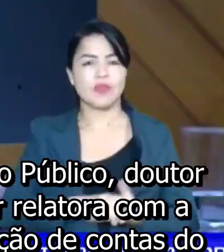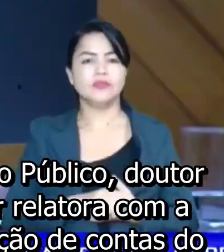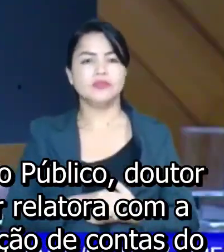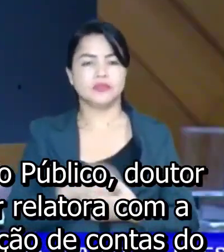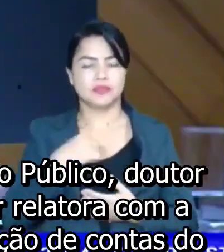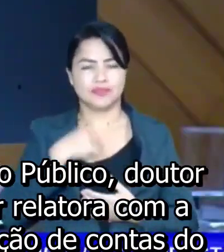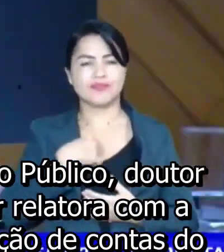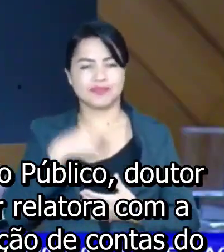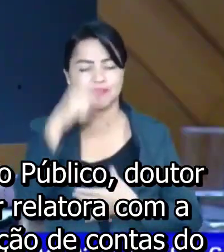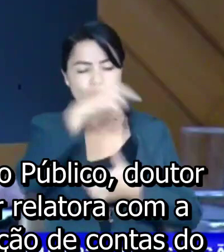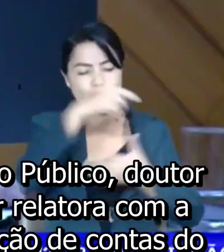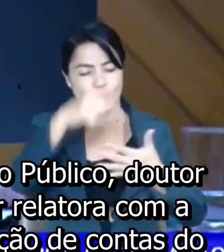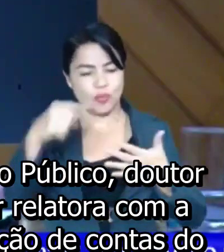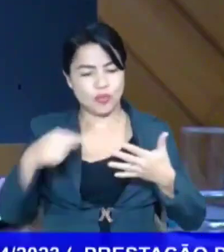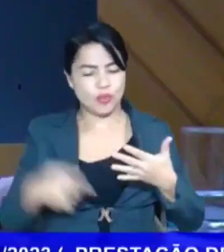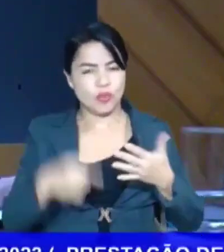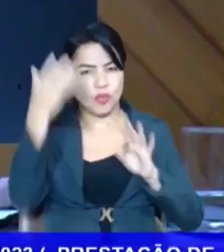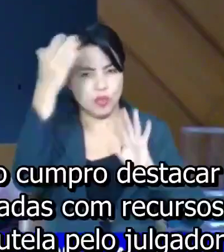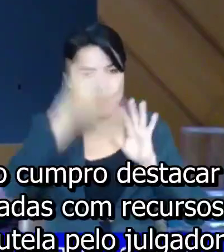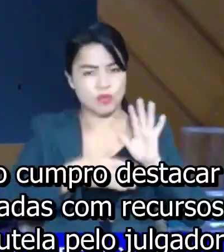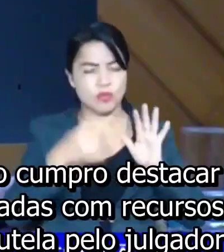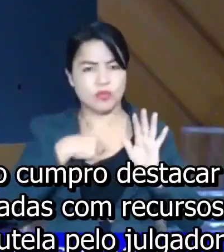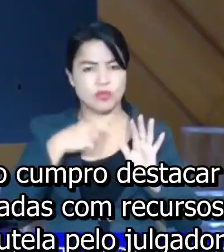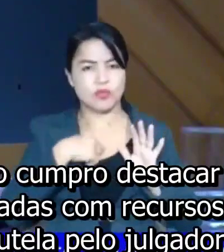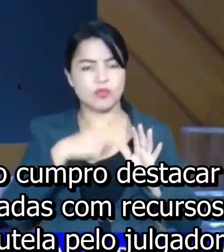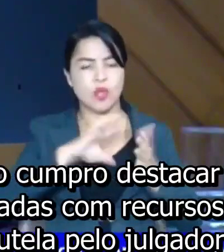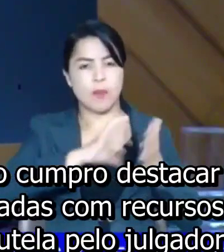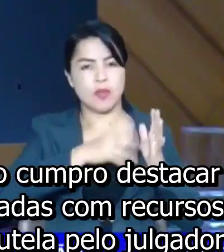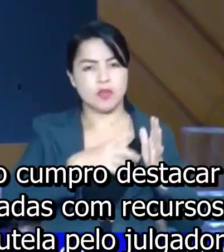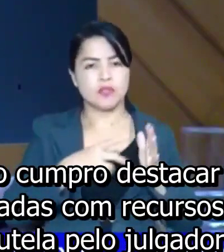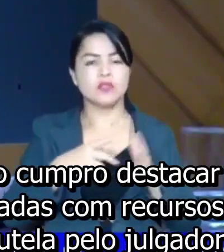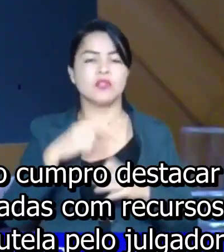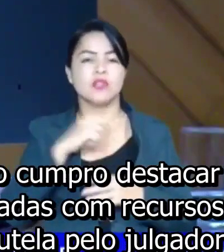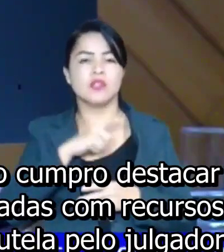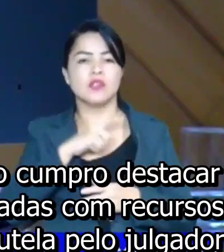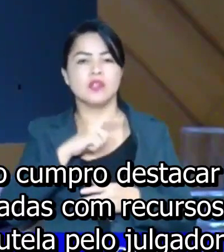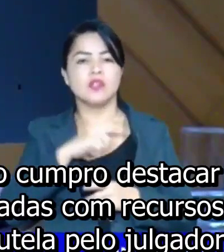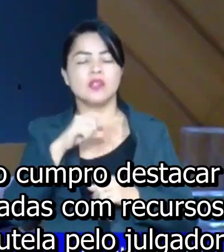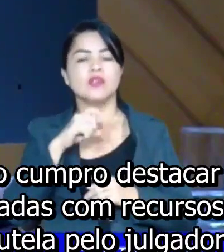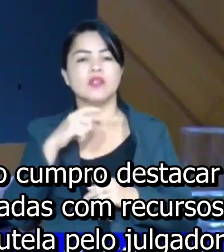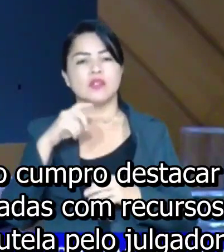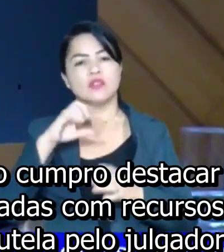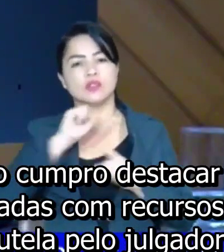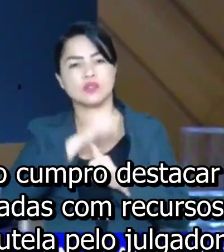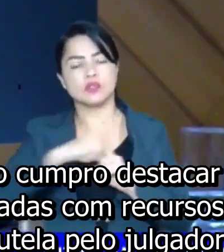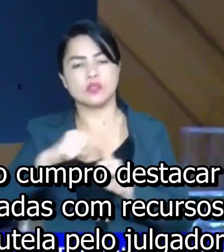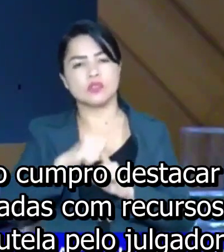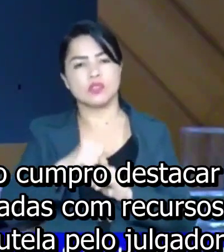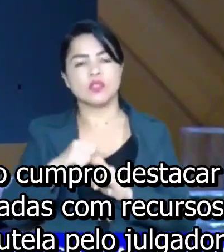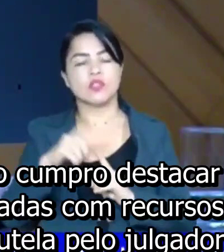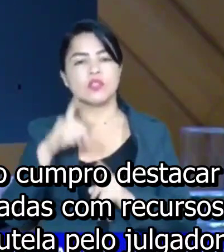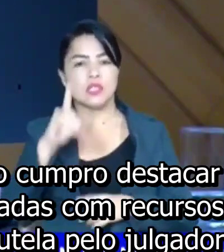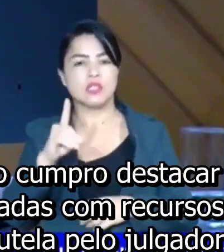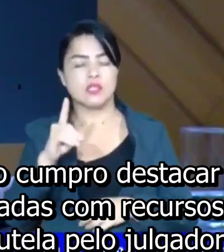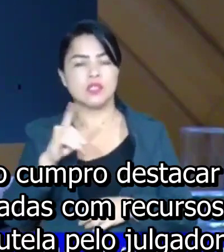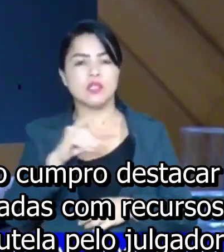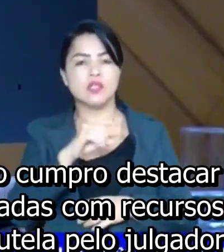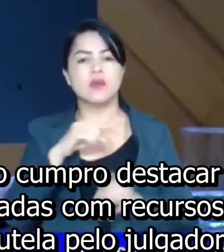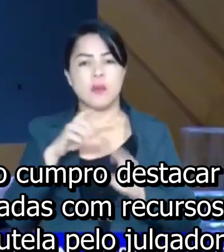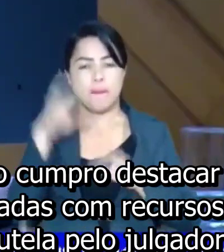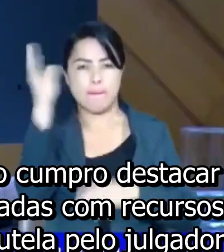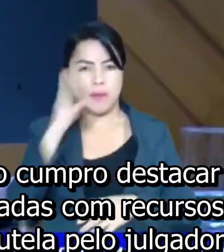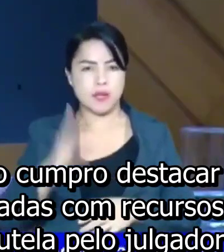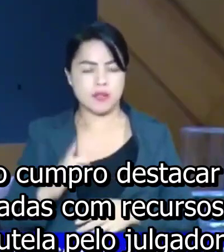Conforme relatado, em sua mesa, doutora Paola, fazendo leitura na tela do seu computador. No exercício de 2021. De início,